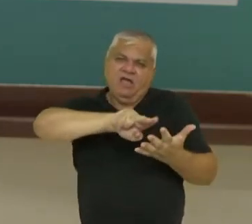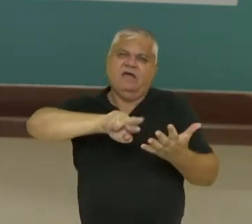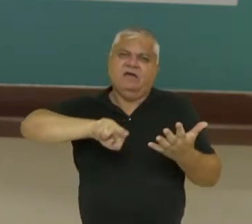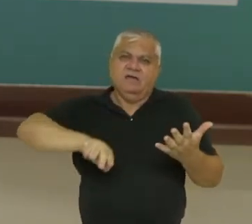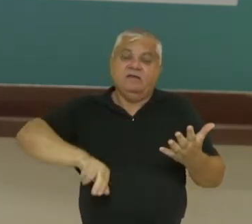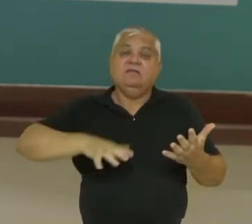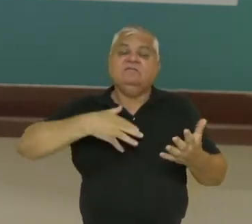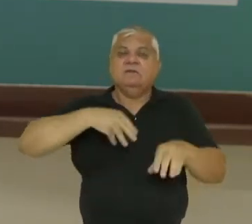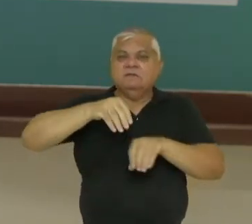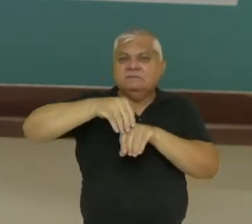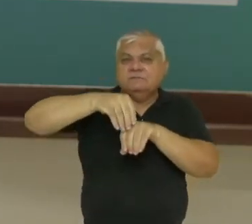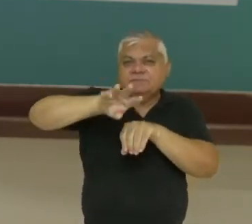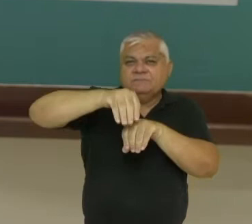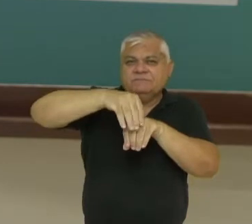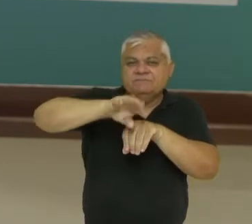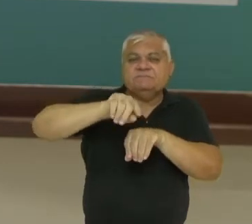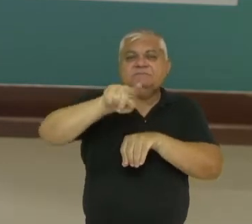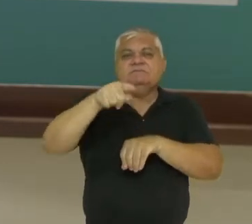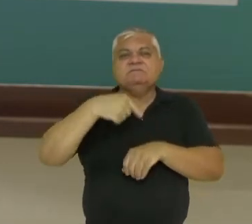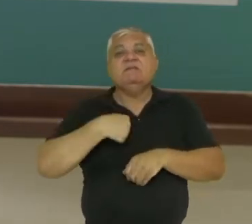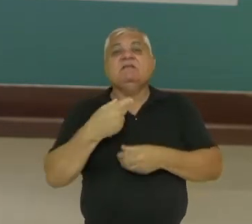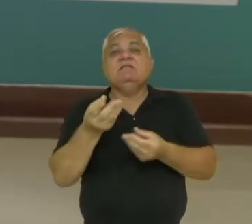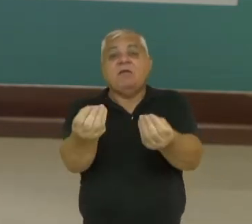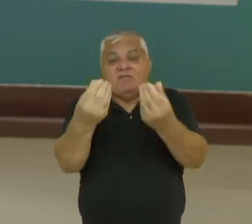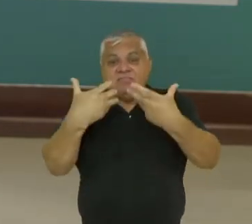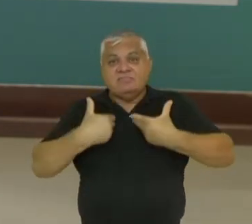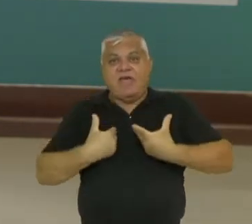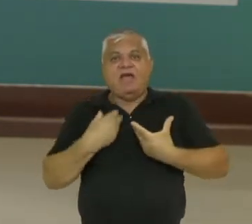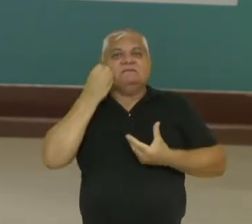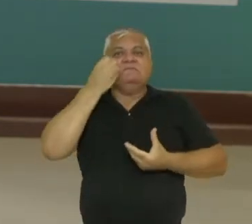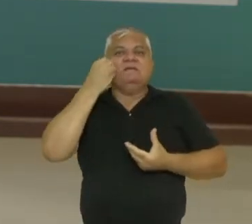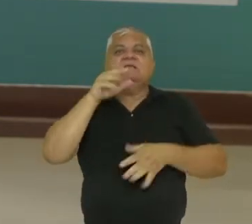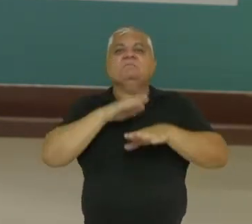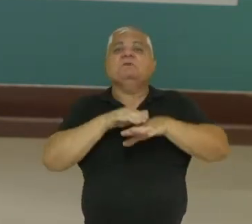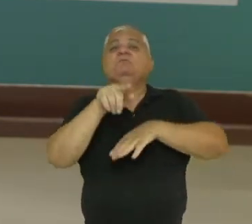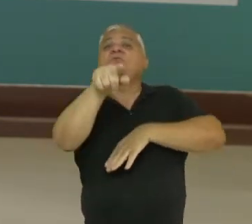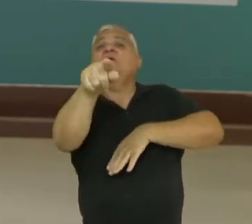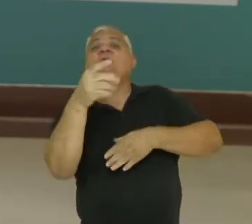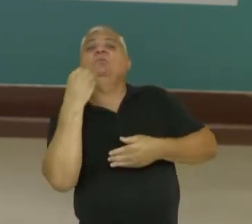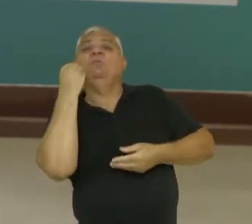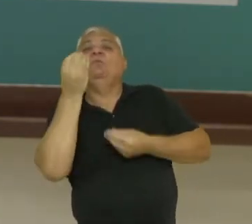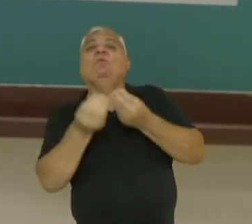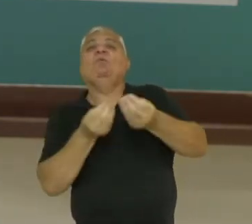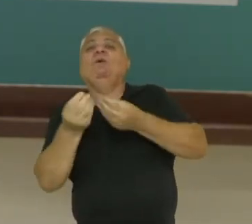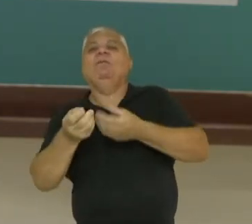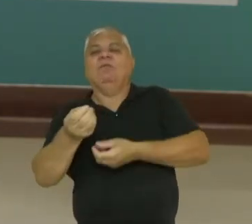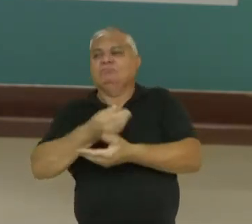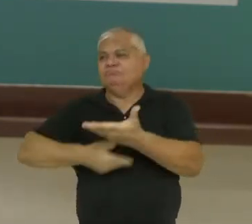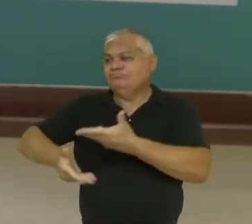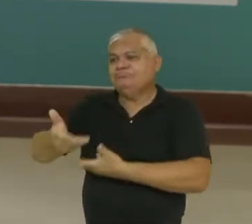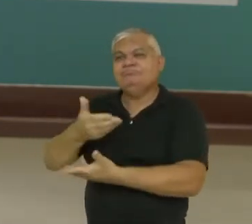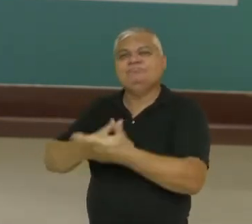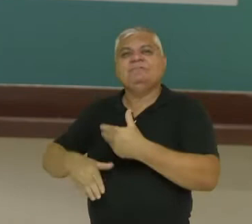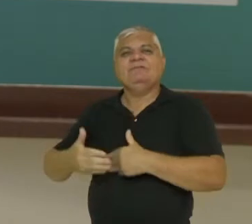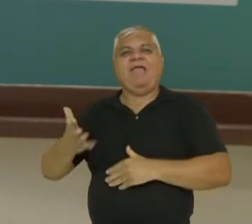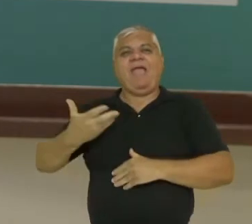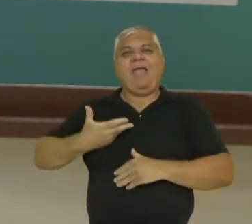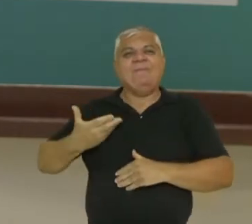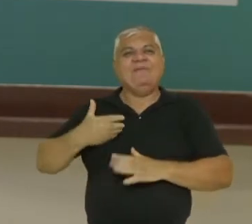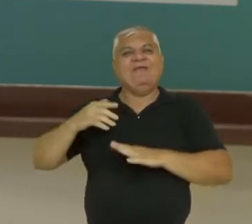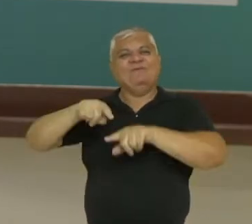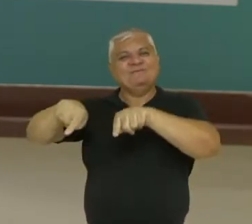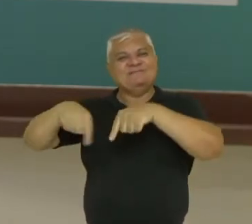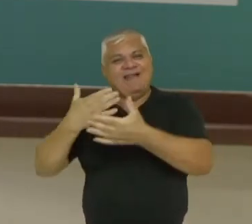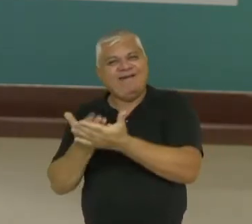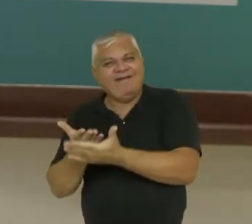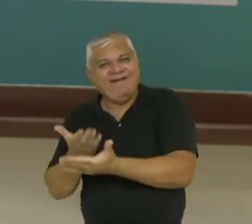sugerir algumas maneiras, vocês vão trazer experiências que vocês têm, compartilhar com seus colegas em sala, com